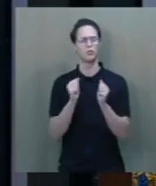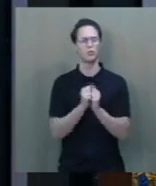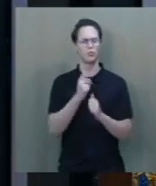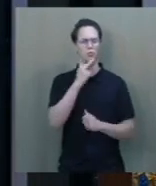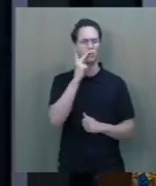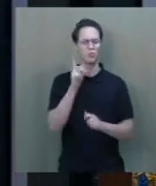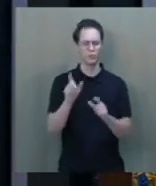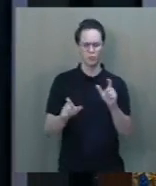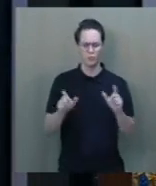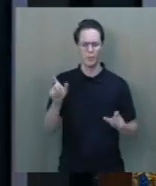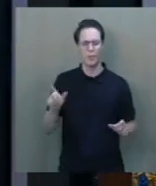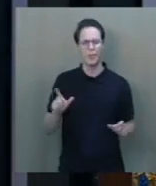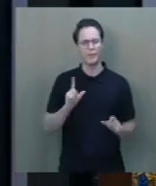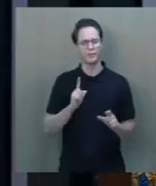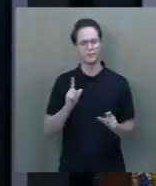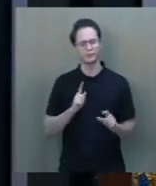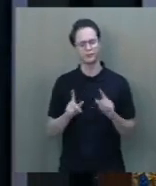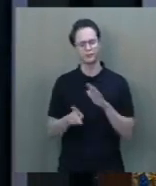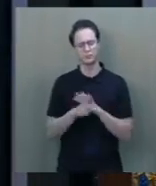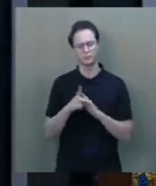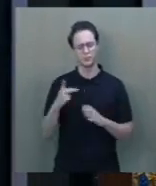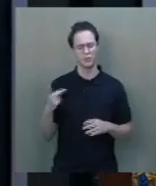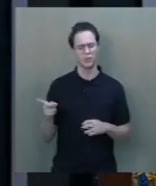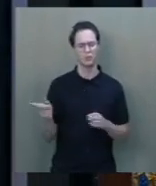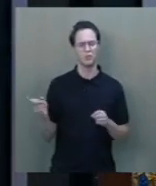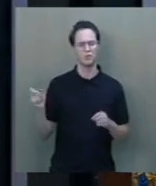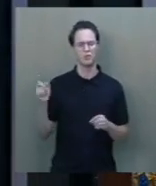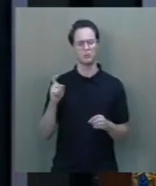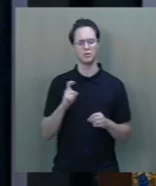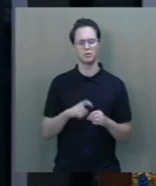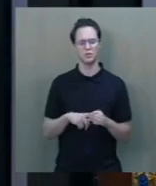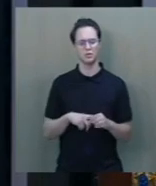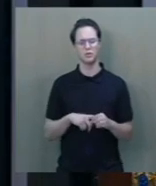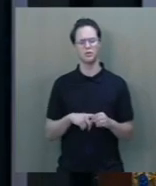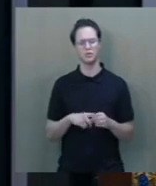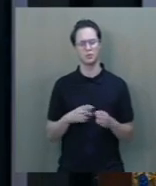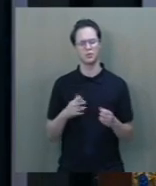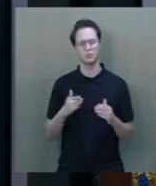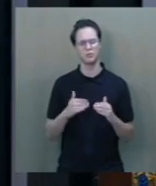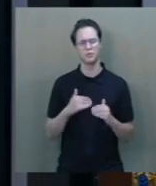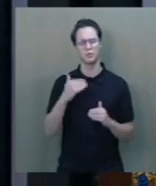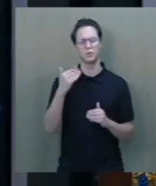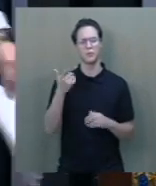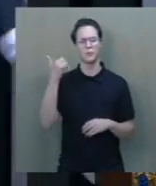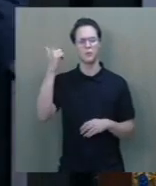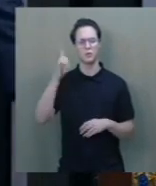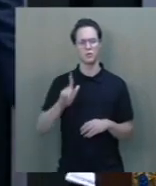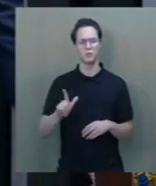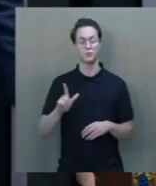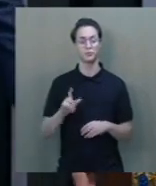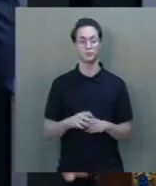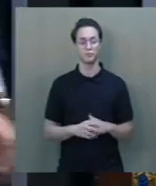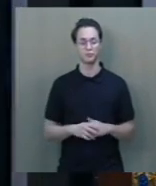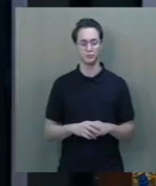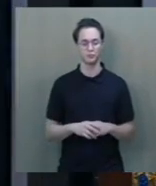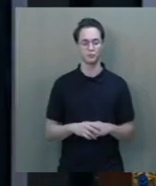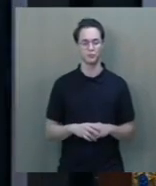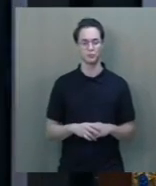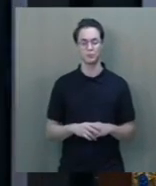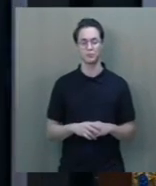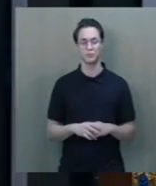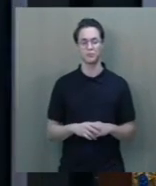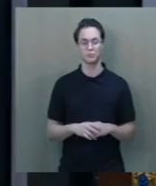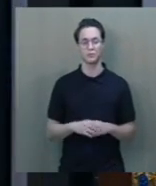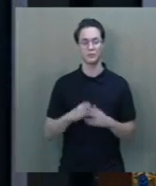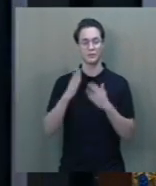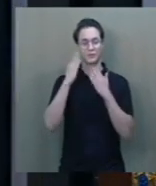a força da personalidade que ele tem, ele voltará logo, logo mais para outro gabinete de um senador. Agradeço ao